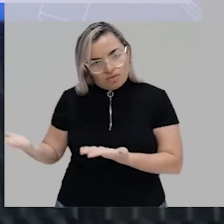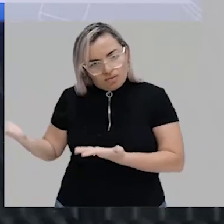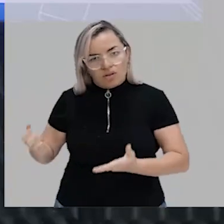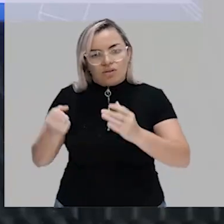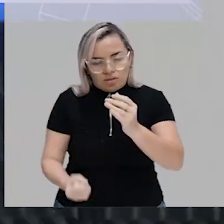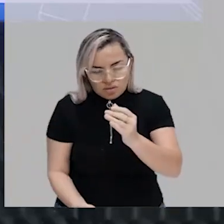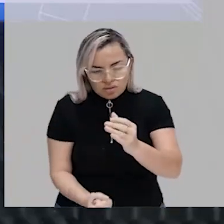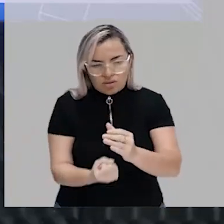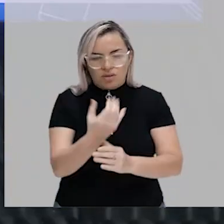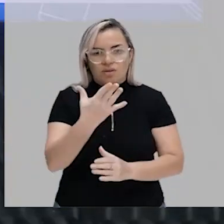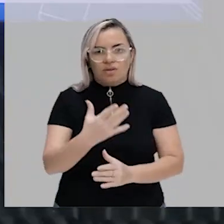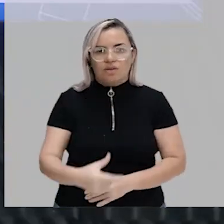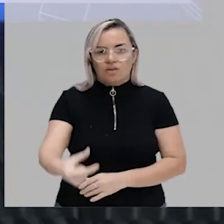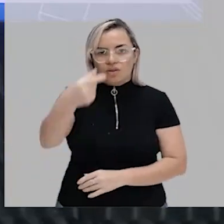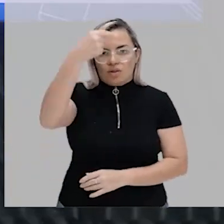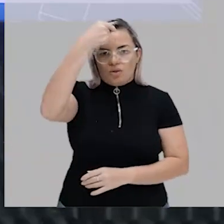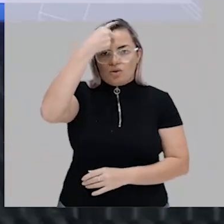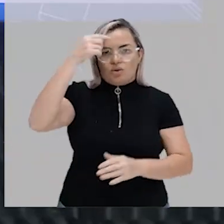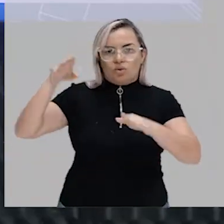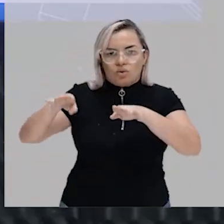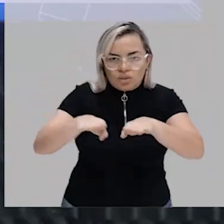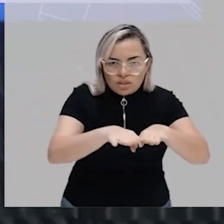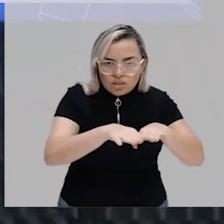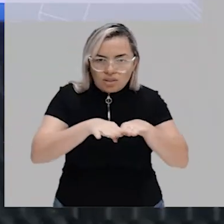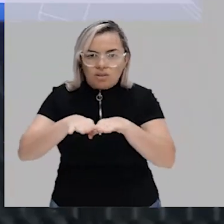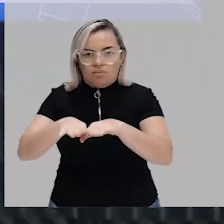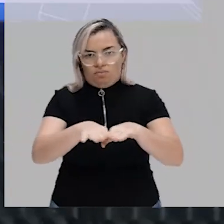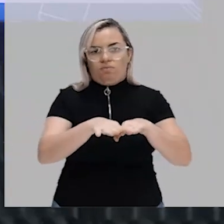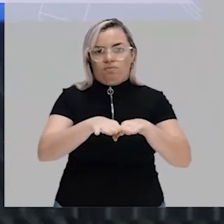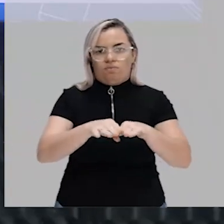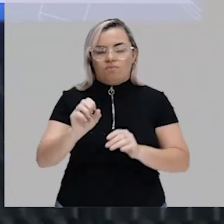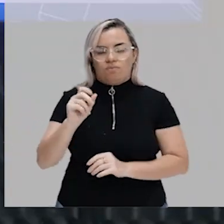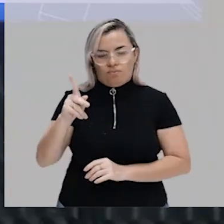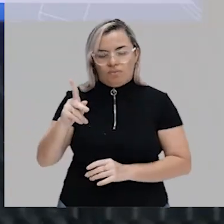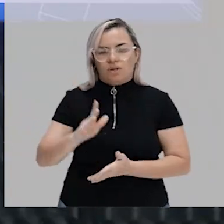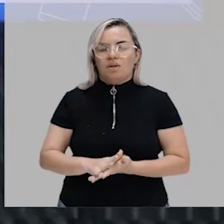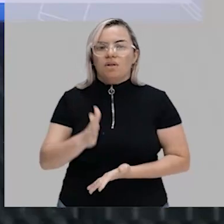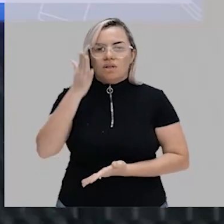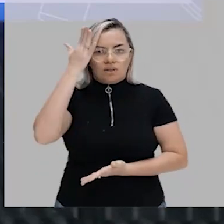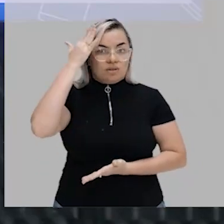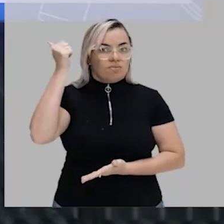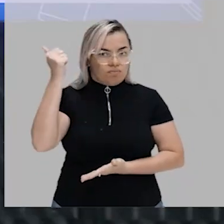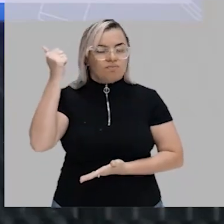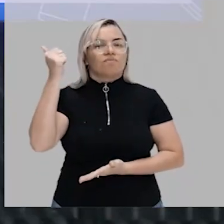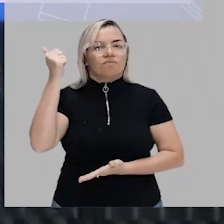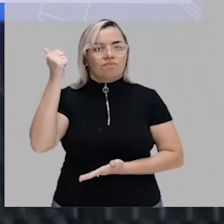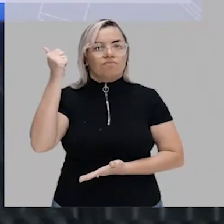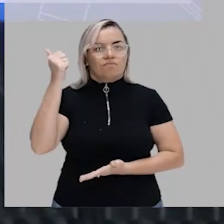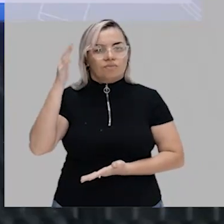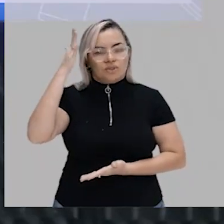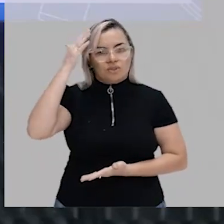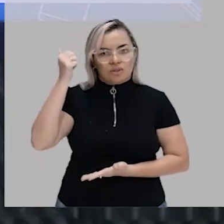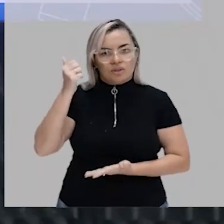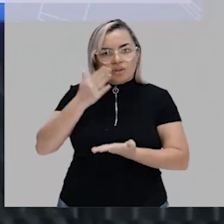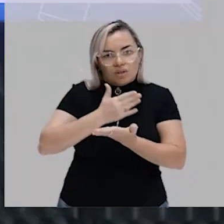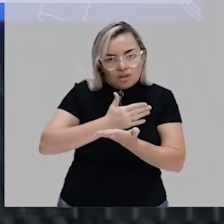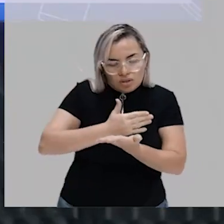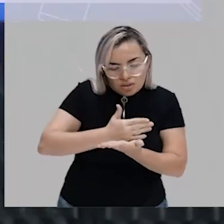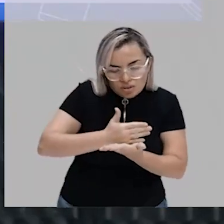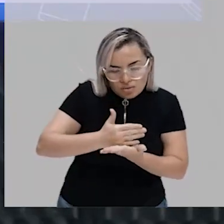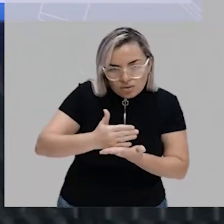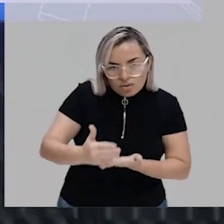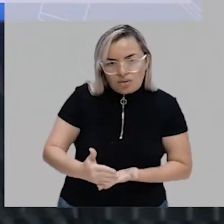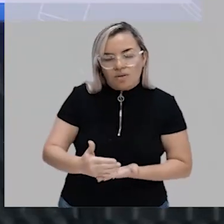maneira, a gente chama de quê? Senso comum, ok? Então você já sabe, a premissa do senso comum é